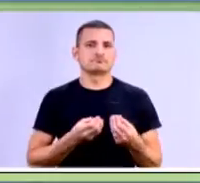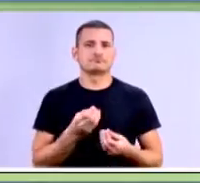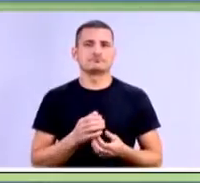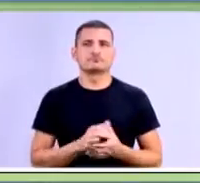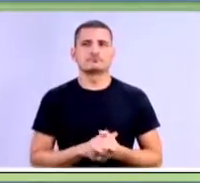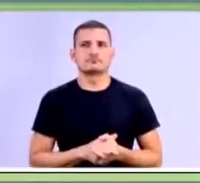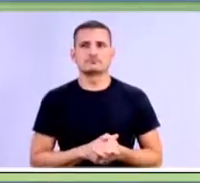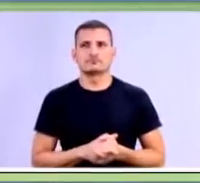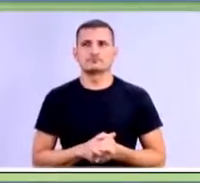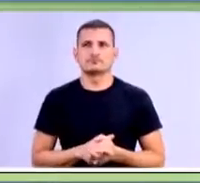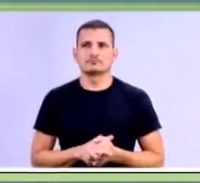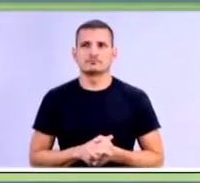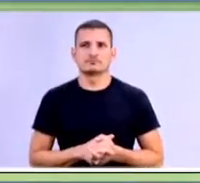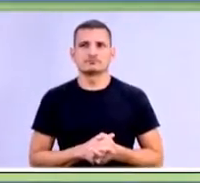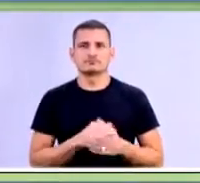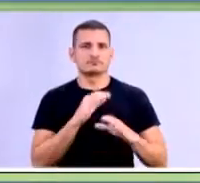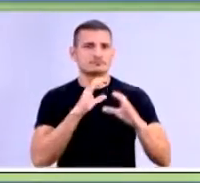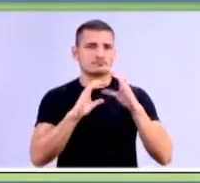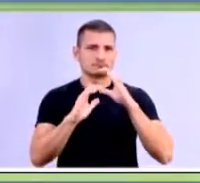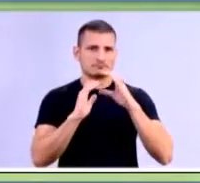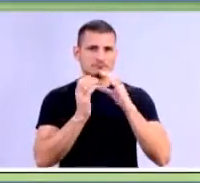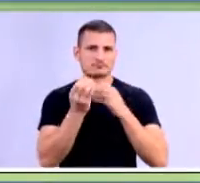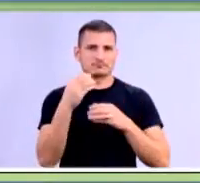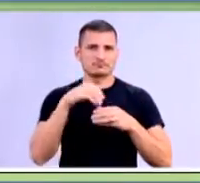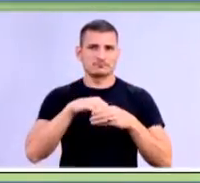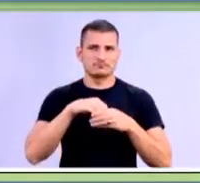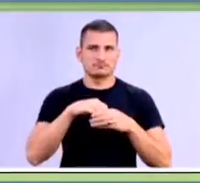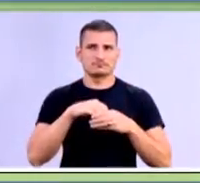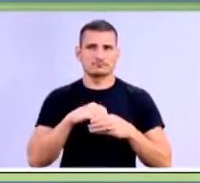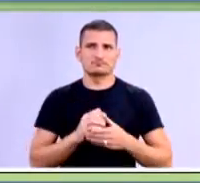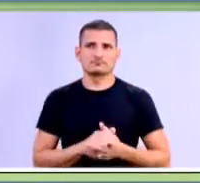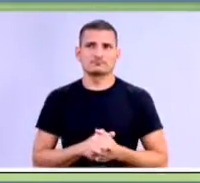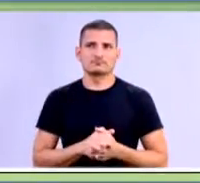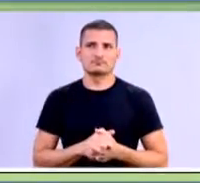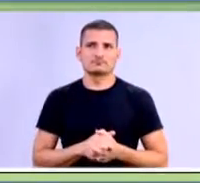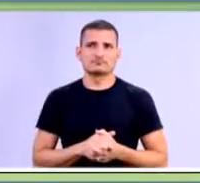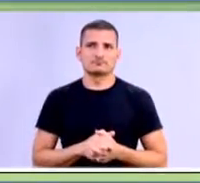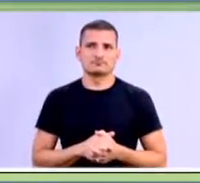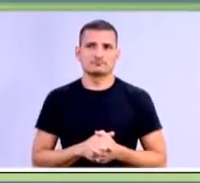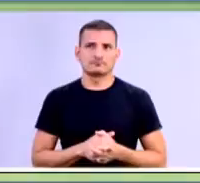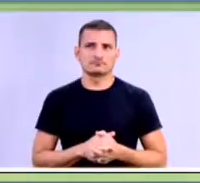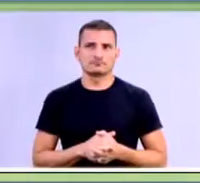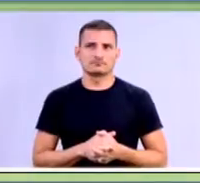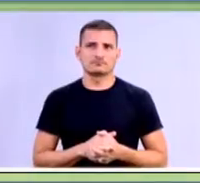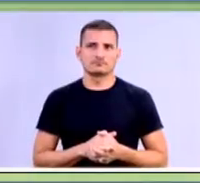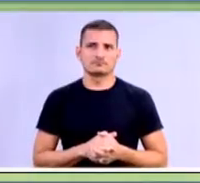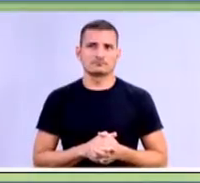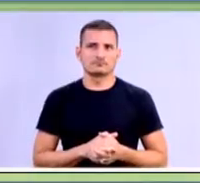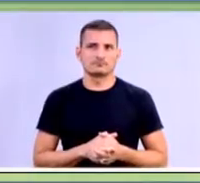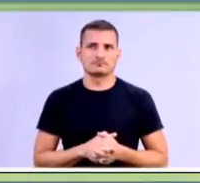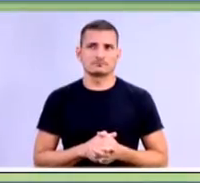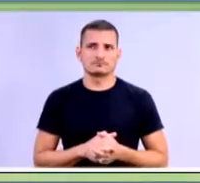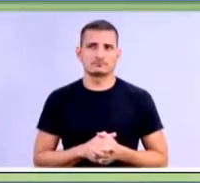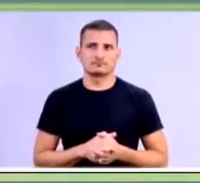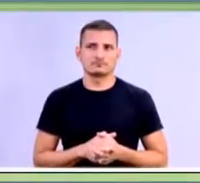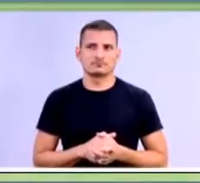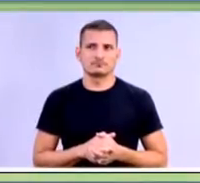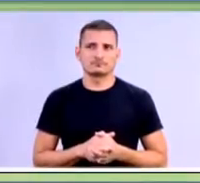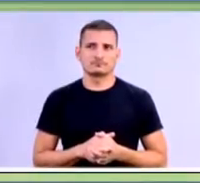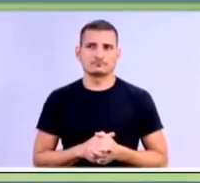só. Comunicação interna e da celeridade à